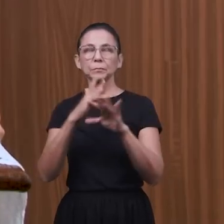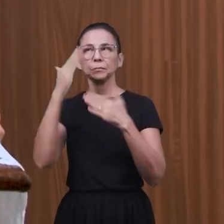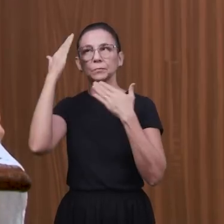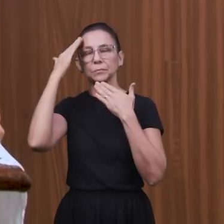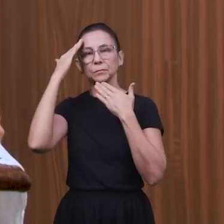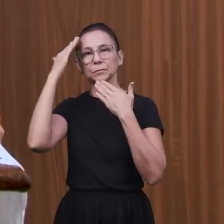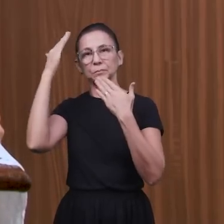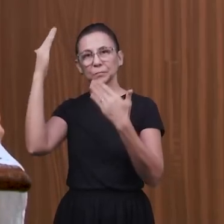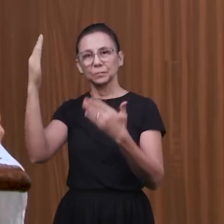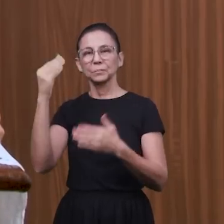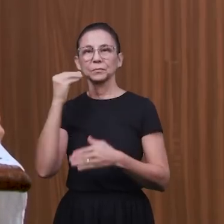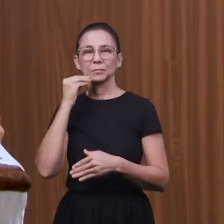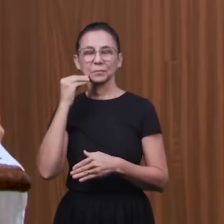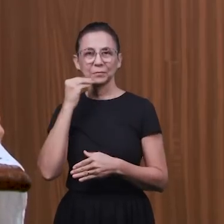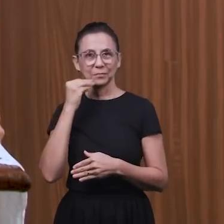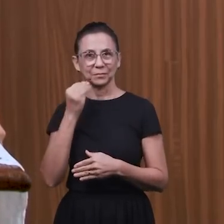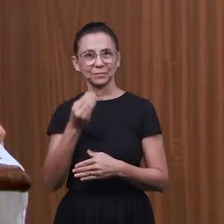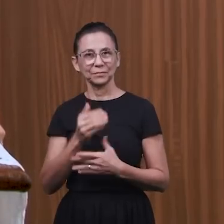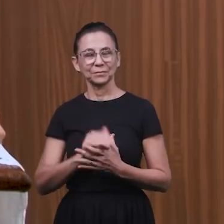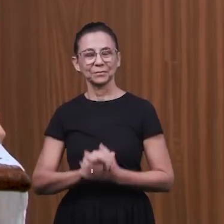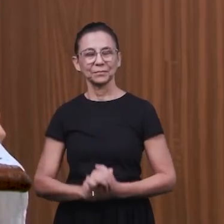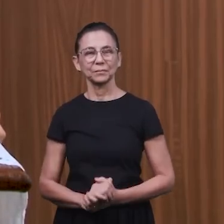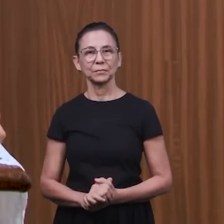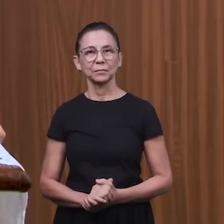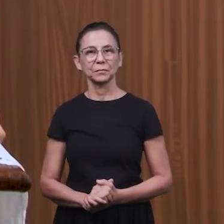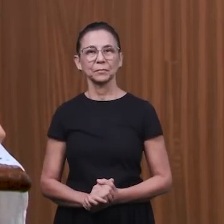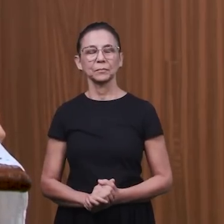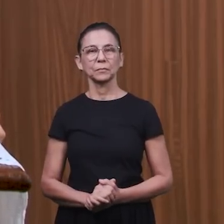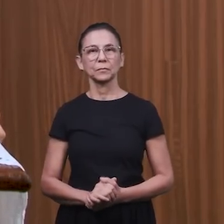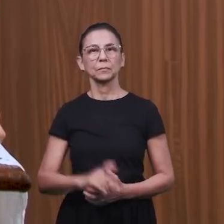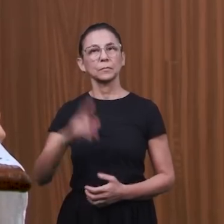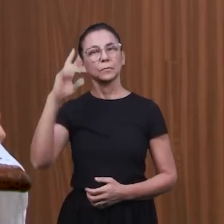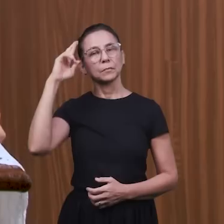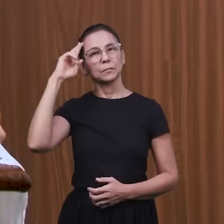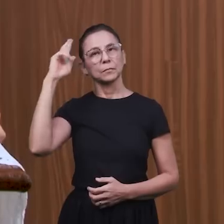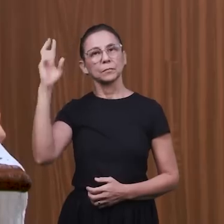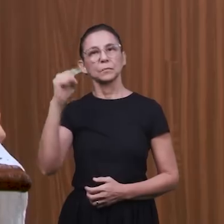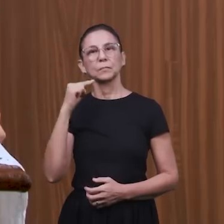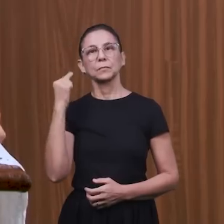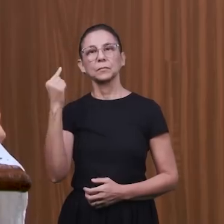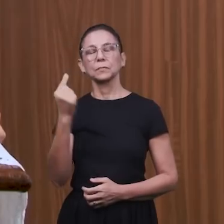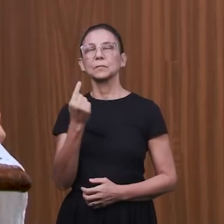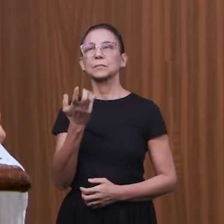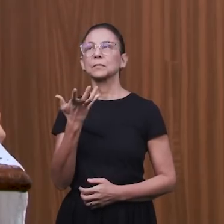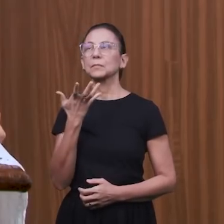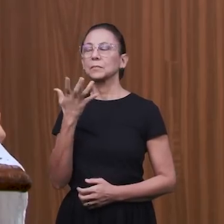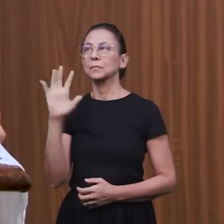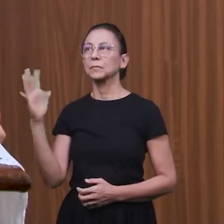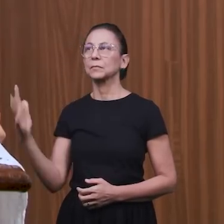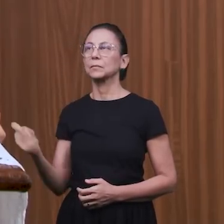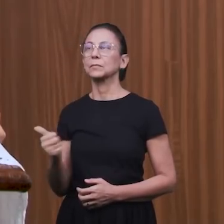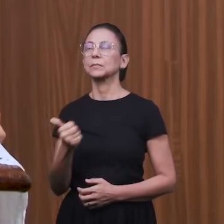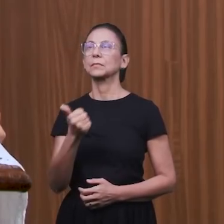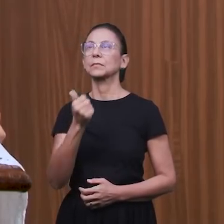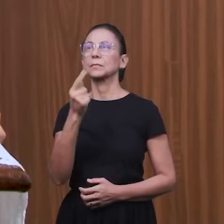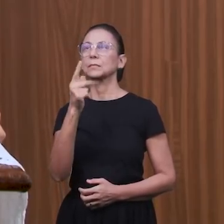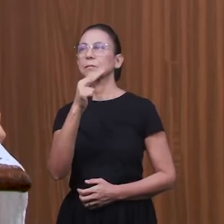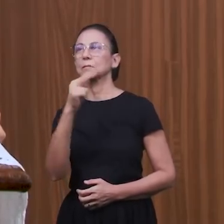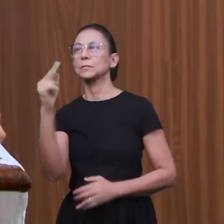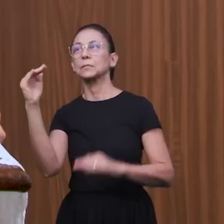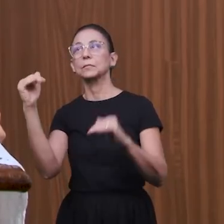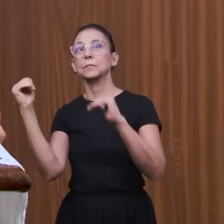a Ele por mais esta oportunidade. Vamos orar. Senhor, nós queremos adorar e bendizer ao Teu nome nesta